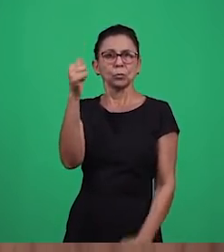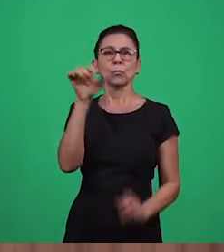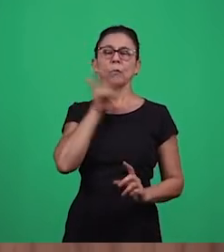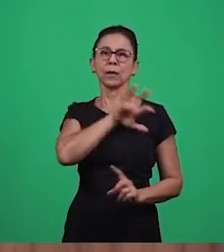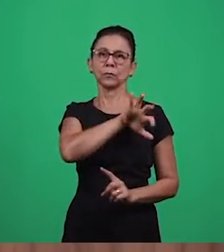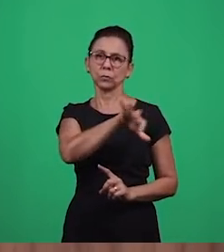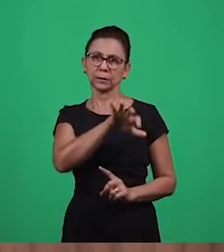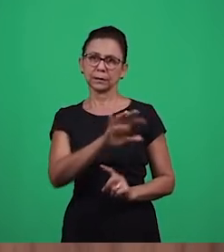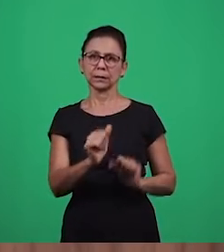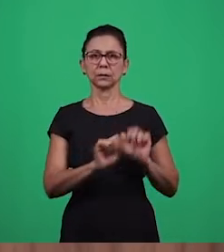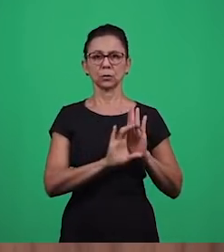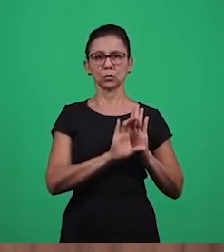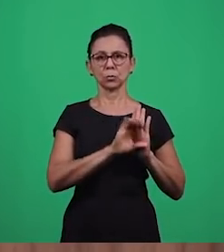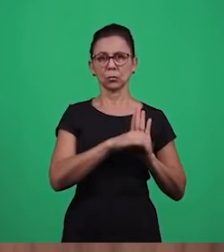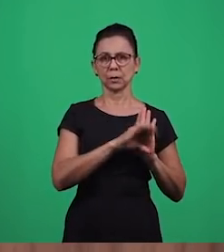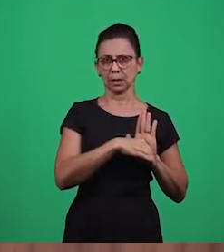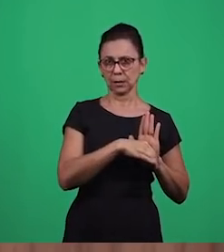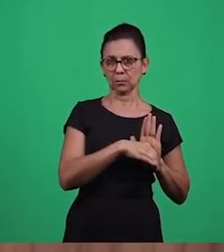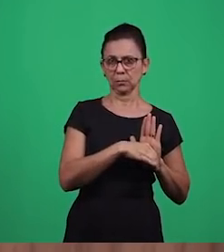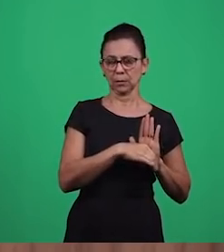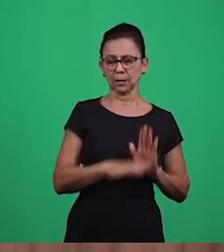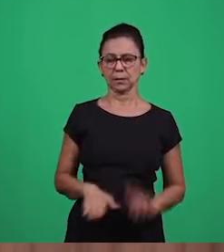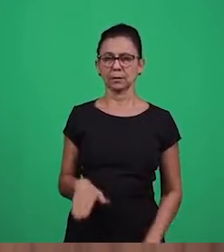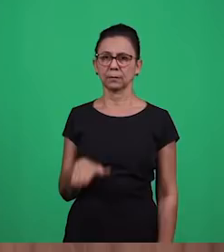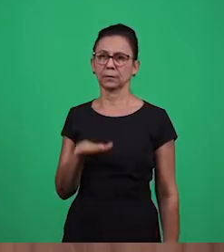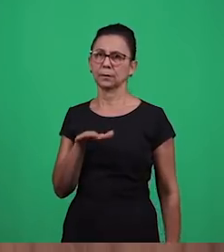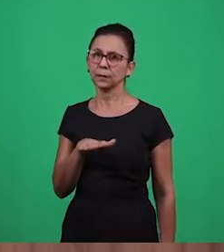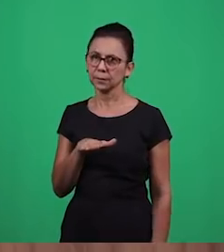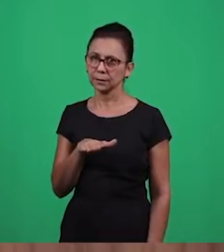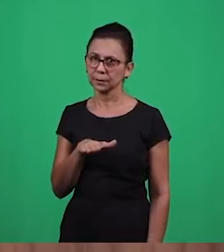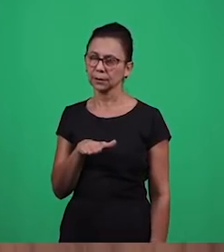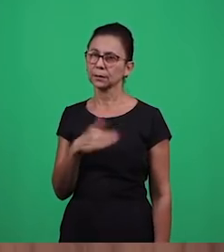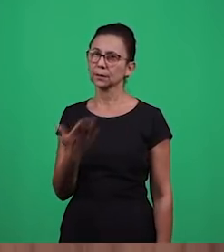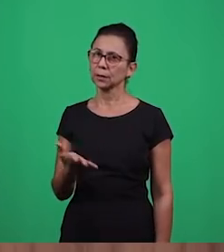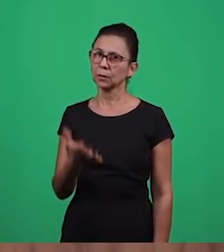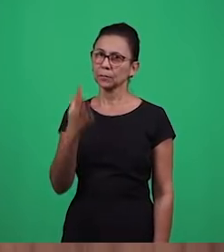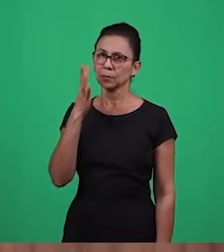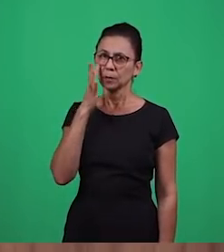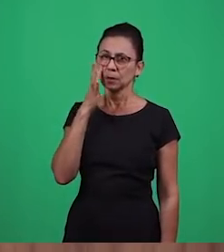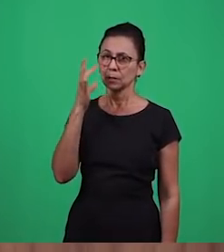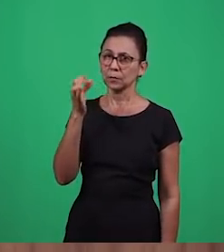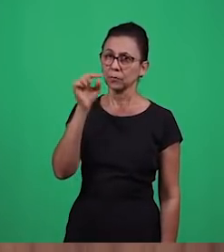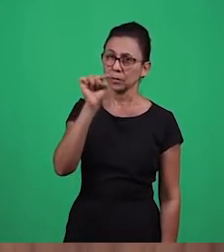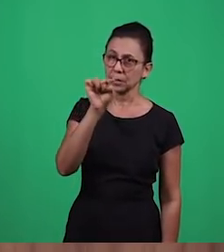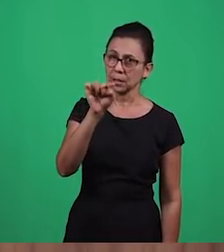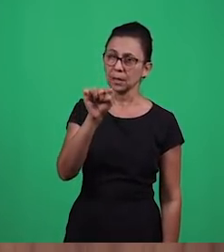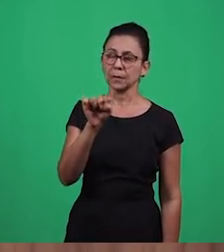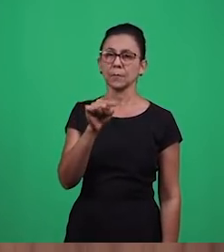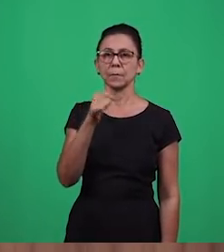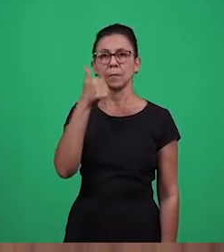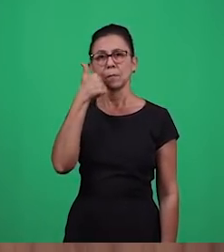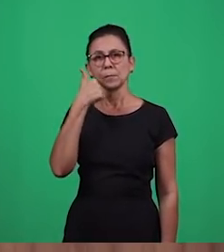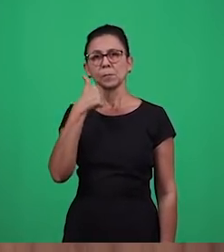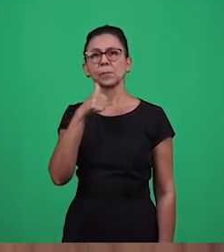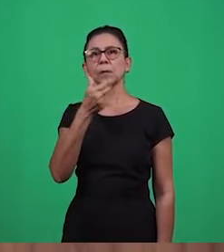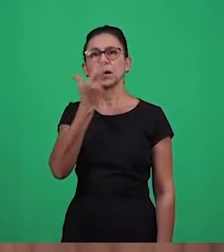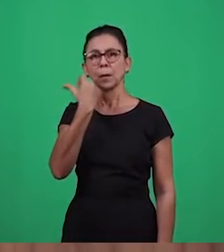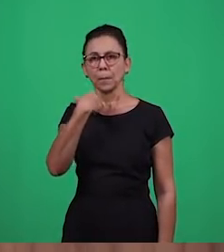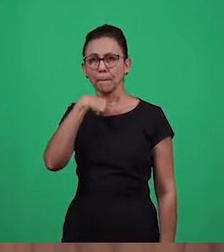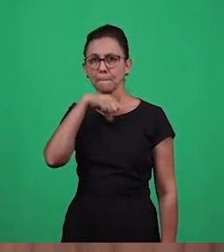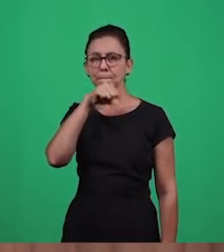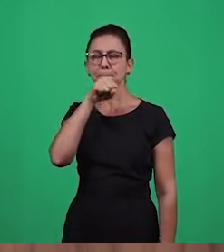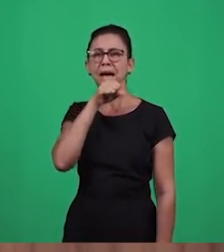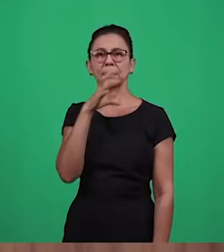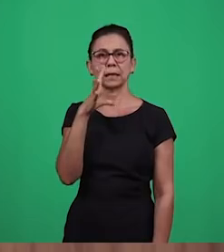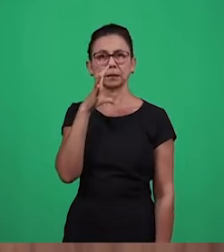processo de formação de conceitos. Assim, queremos chamar a atenção de vocês, pais, mães que